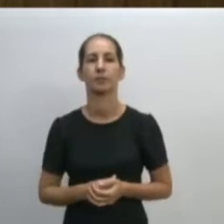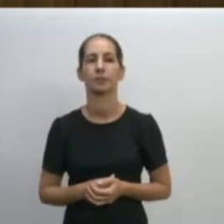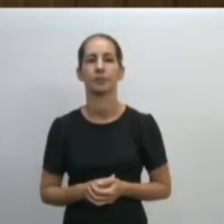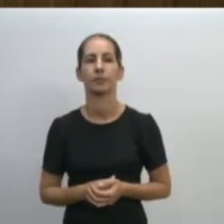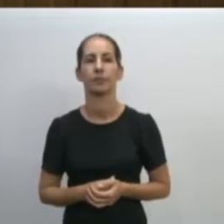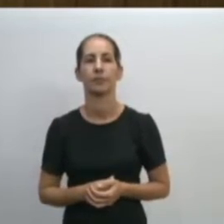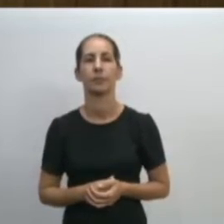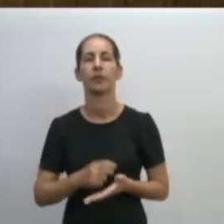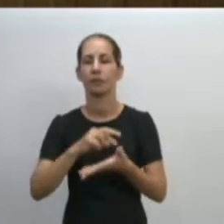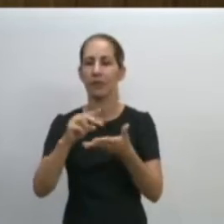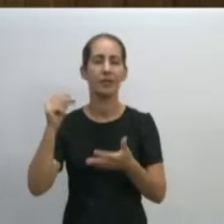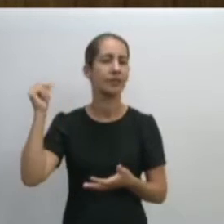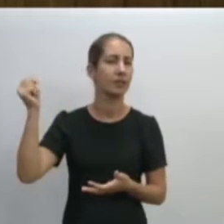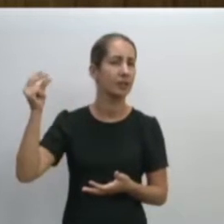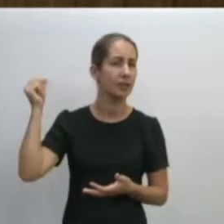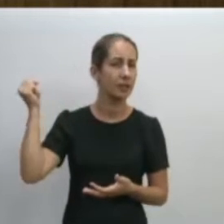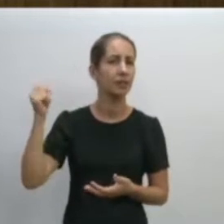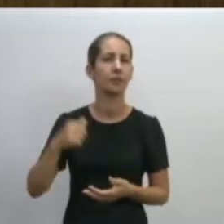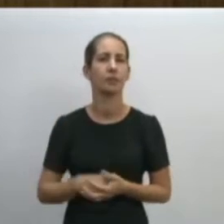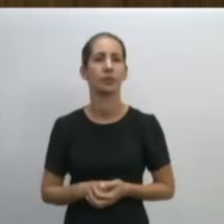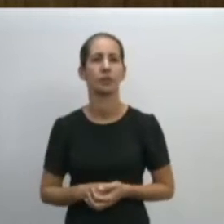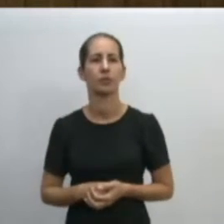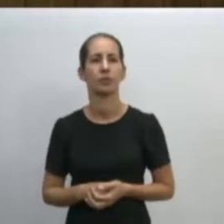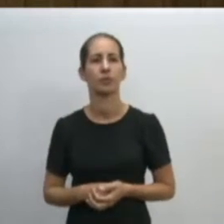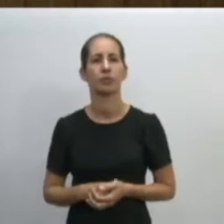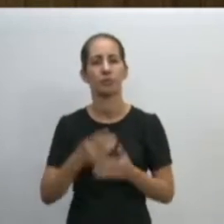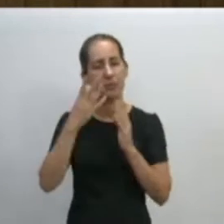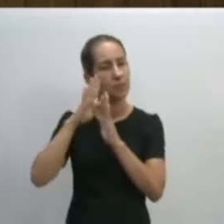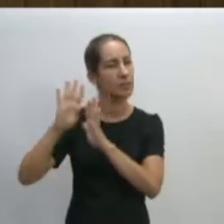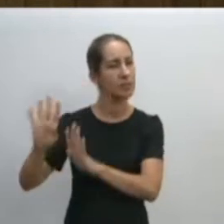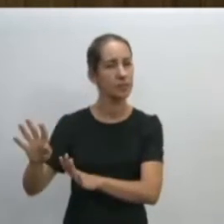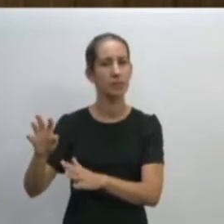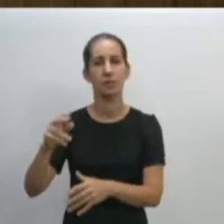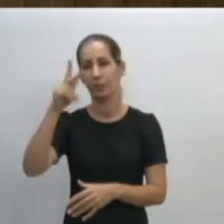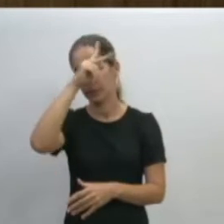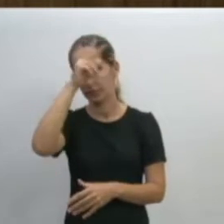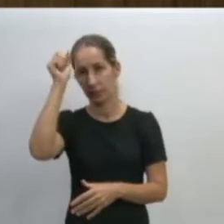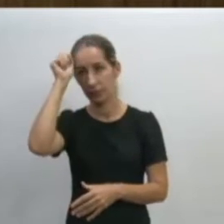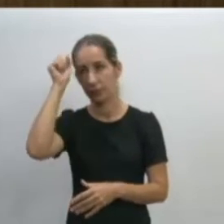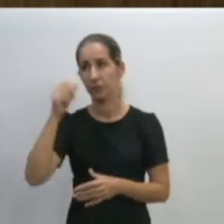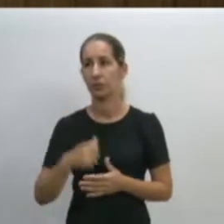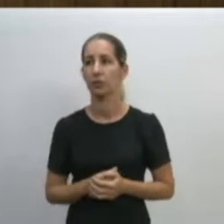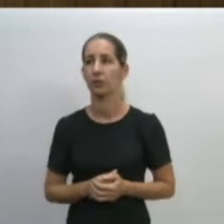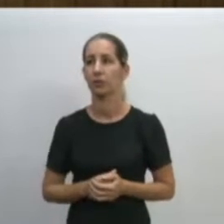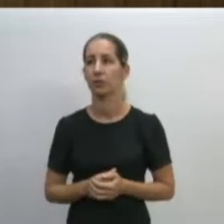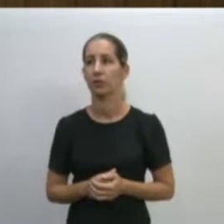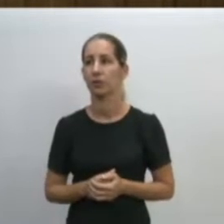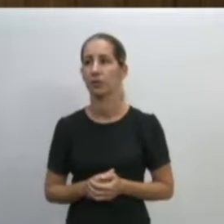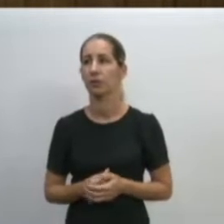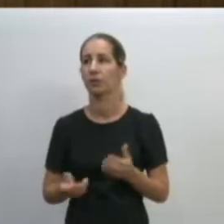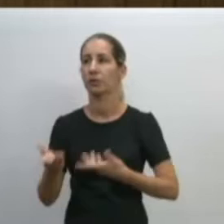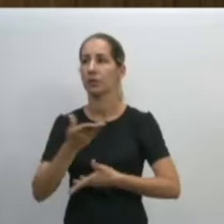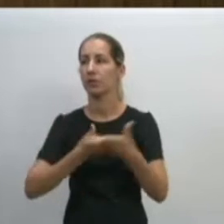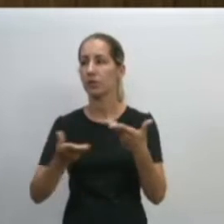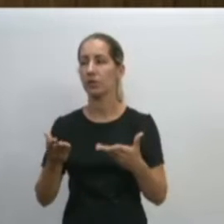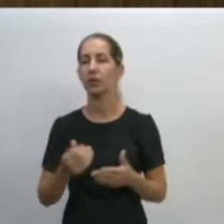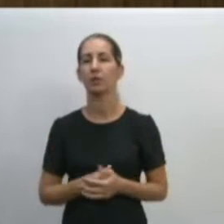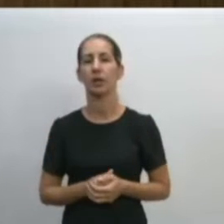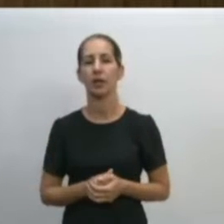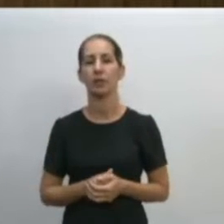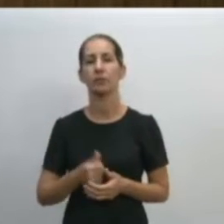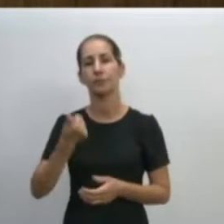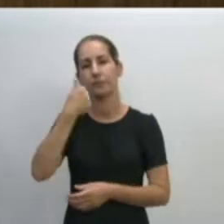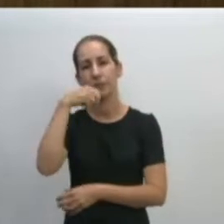tem demandas antigas, né, e um pouco esquecidas pelo Poder Executivo. A gente traz também Mãe Luísa, de